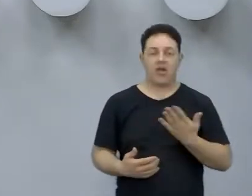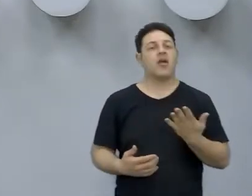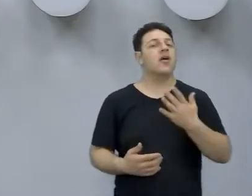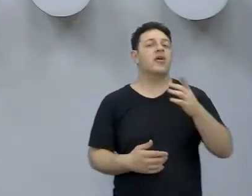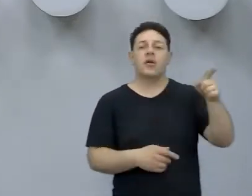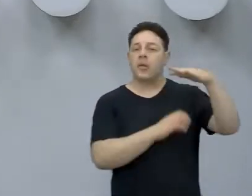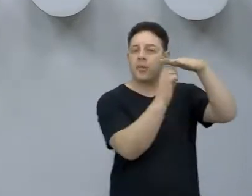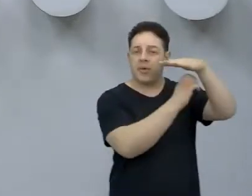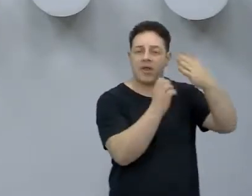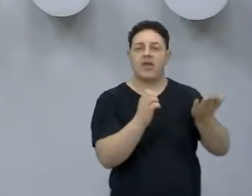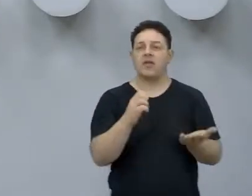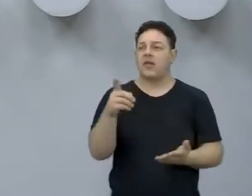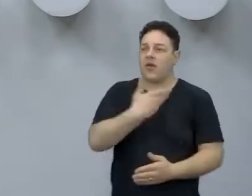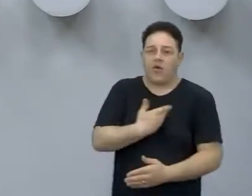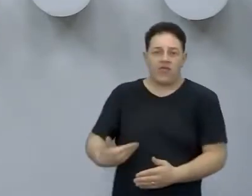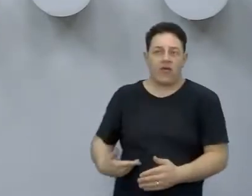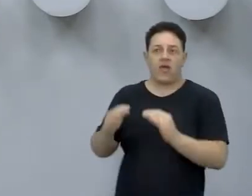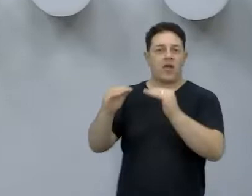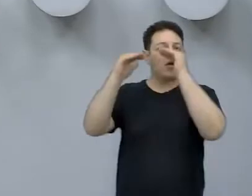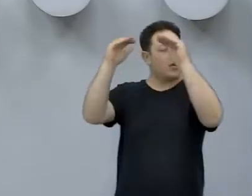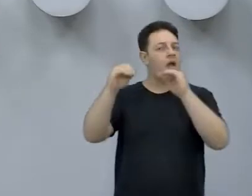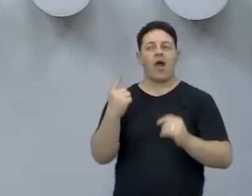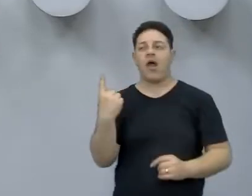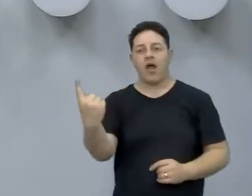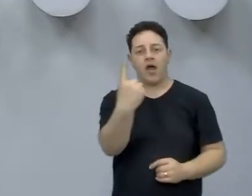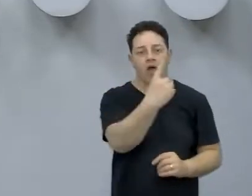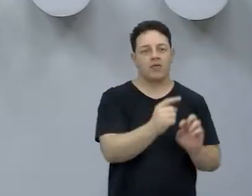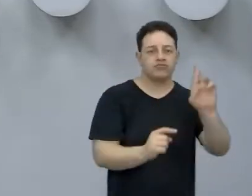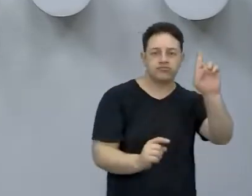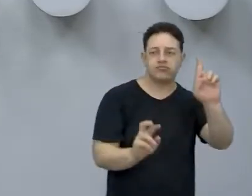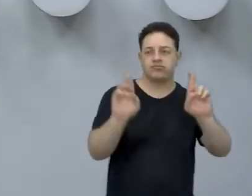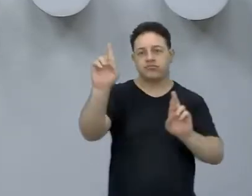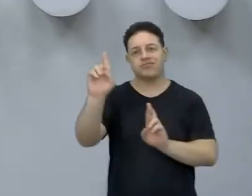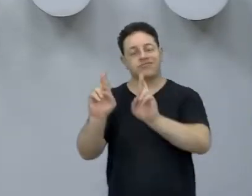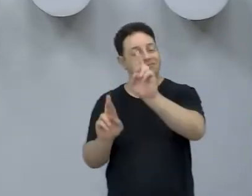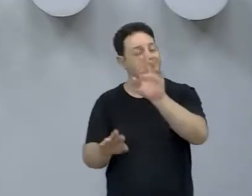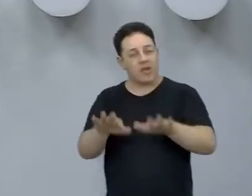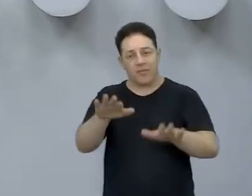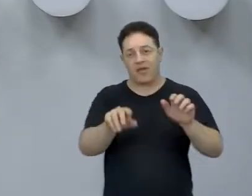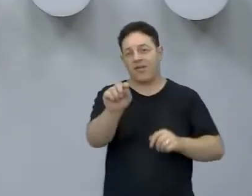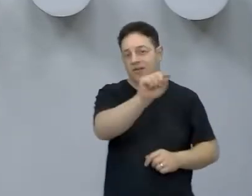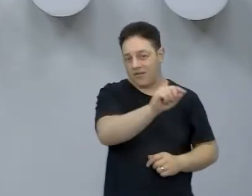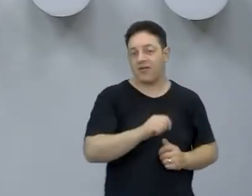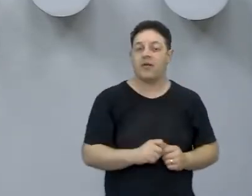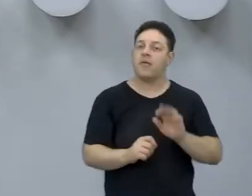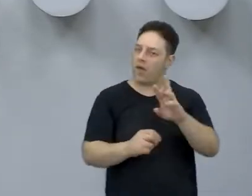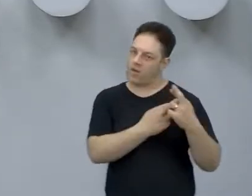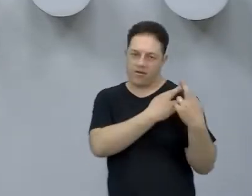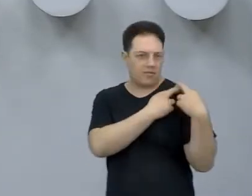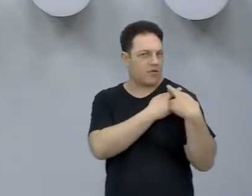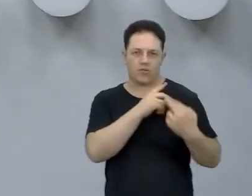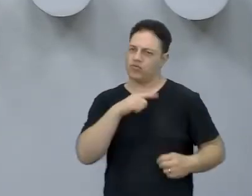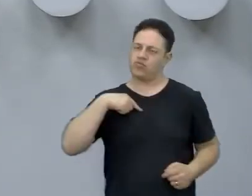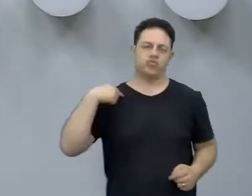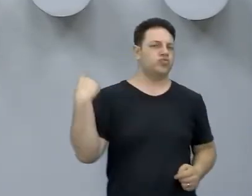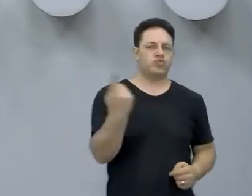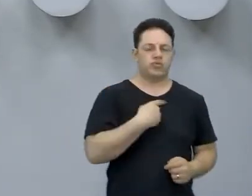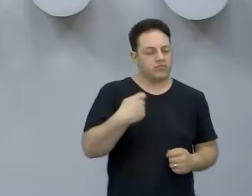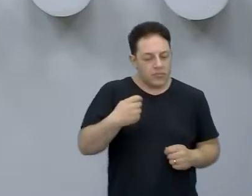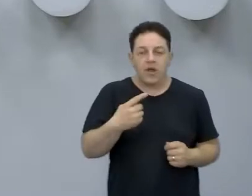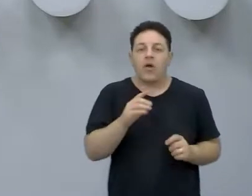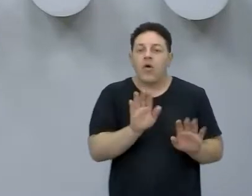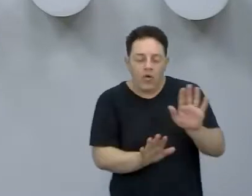pública, empresas, né? Cada um é assim na sua esfera, tá? Mas todos nós somos responsáveis por todo o